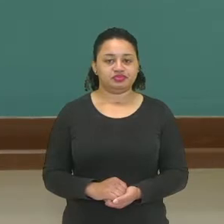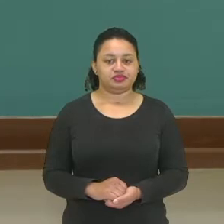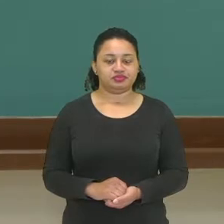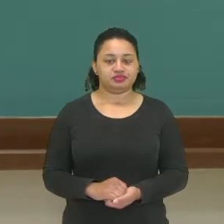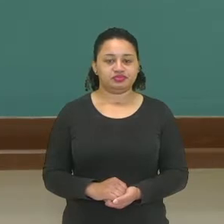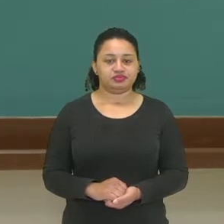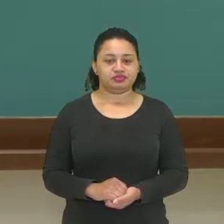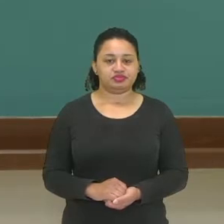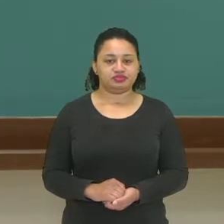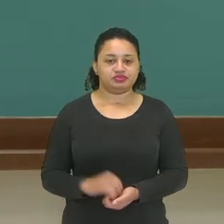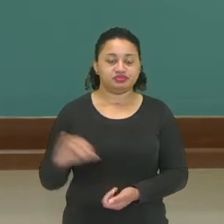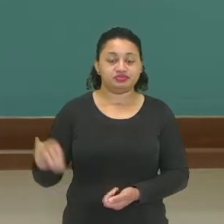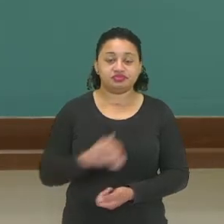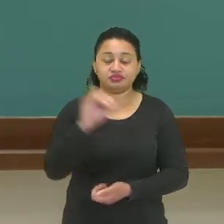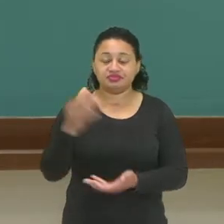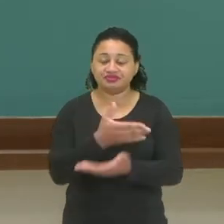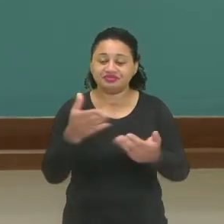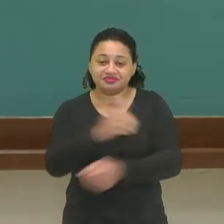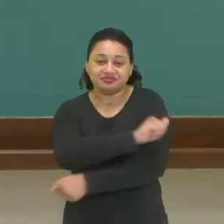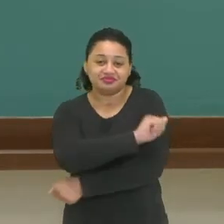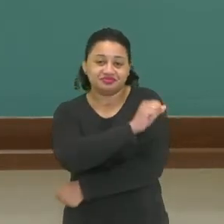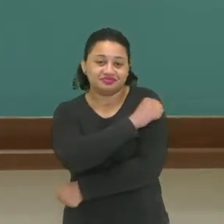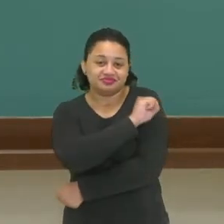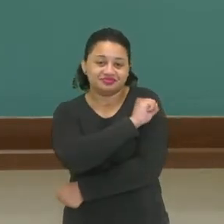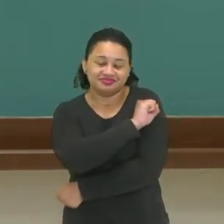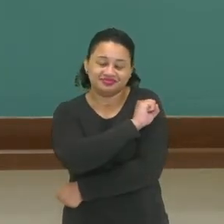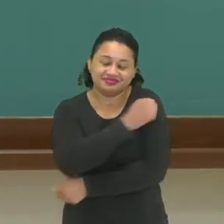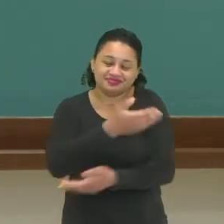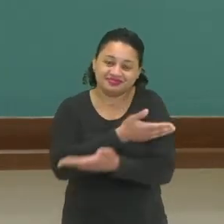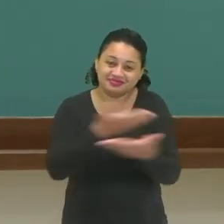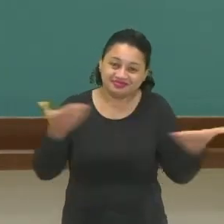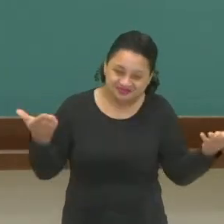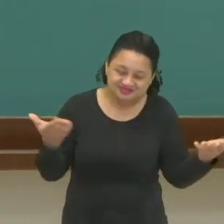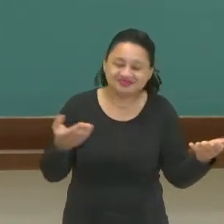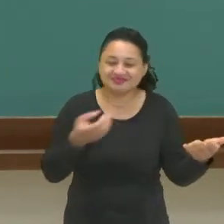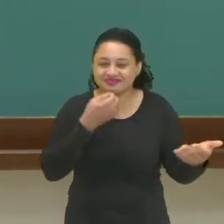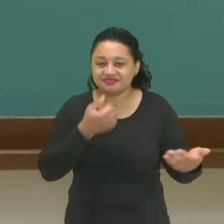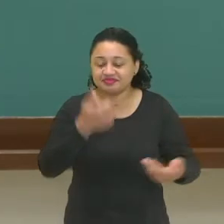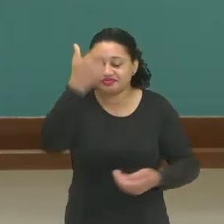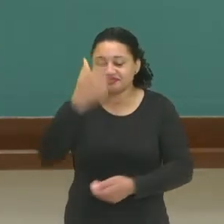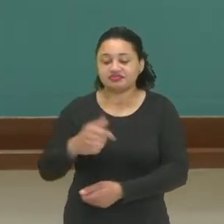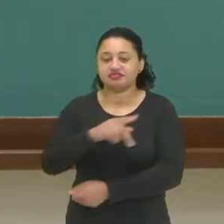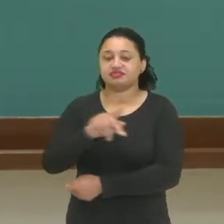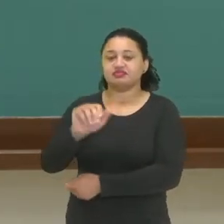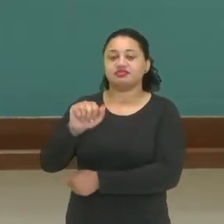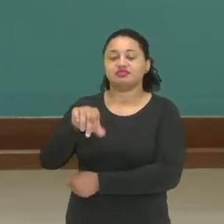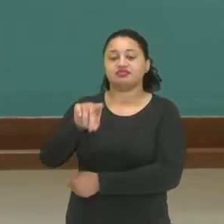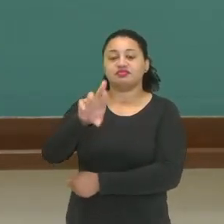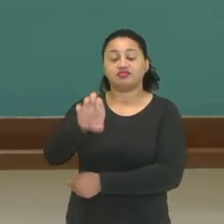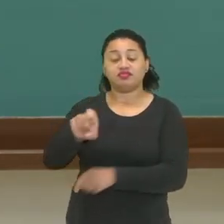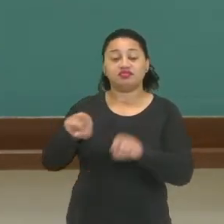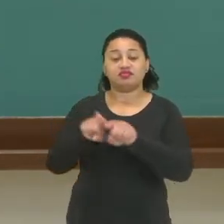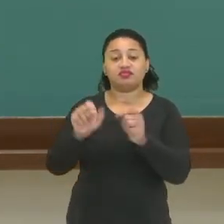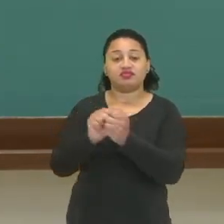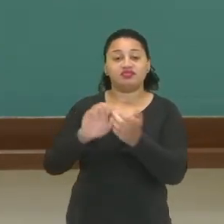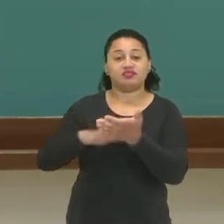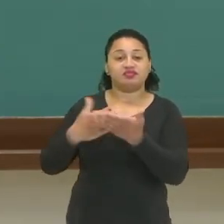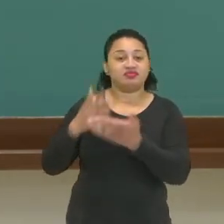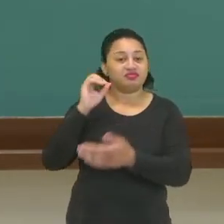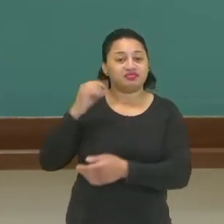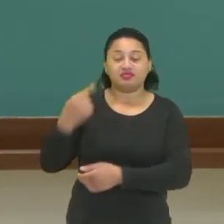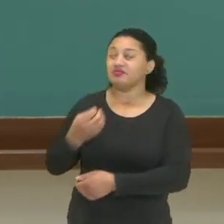Olá, alunos do 8º ano do Ensino Fundamental. Saudações geográficas, eu sou o professor André e estamos aqui com a Jéssica. Tudo bem,